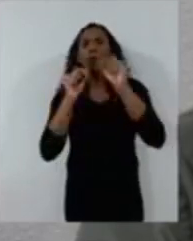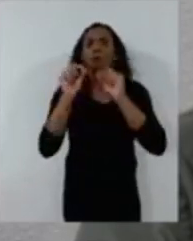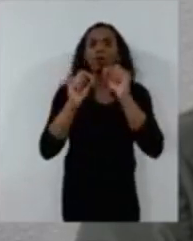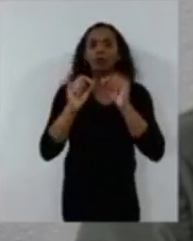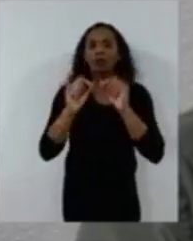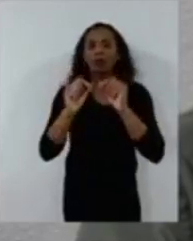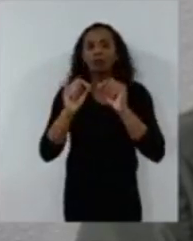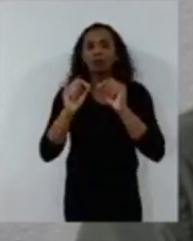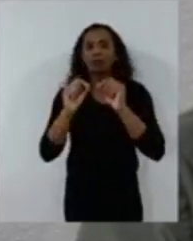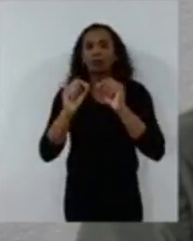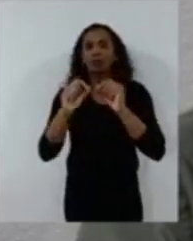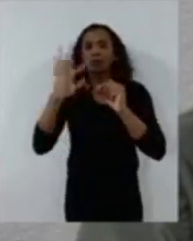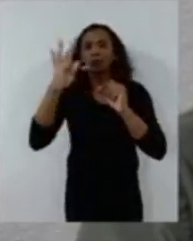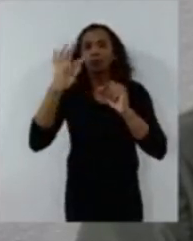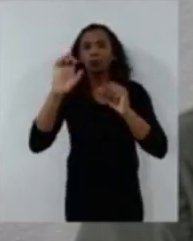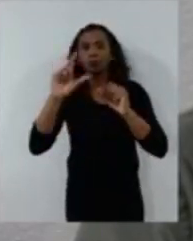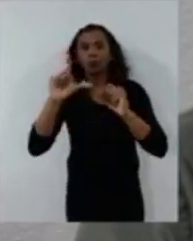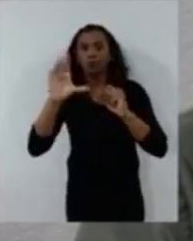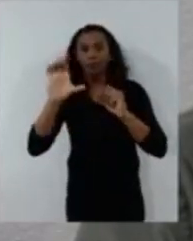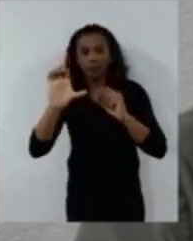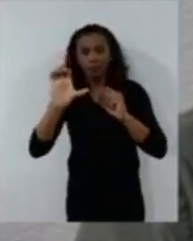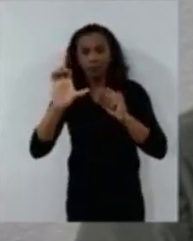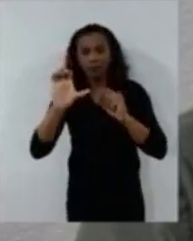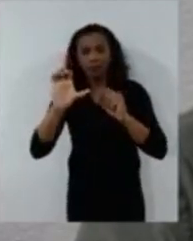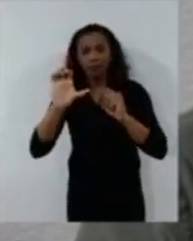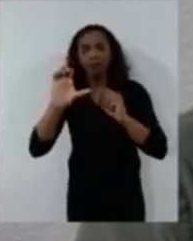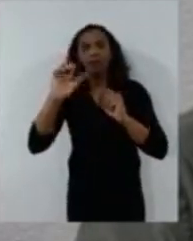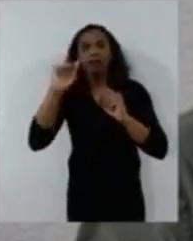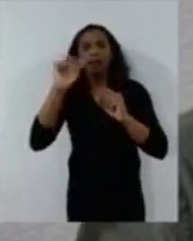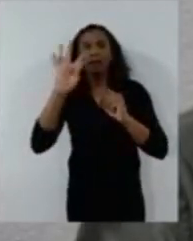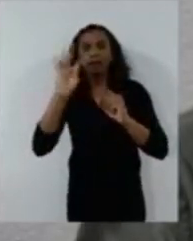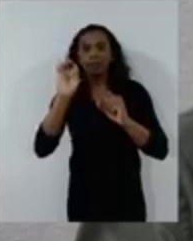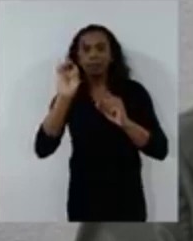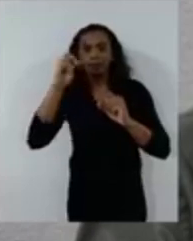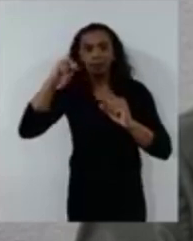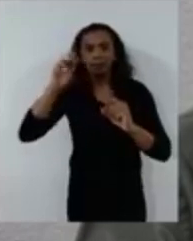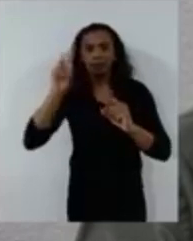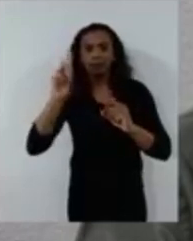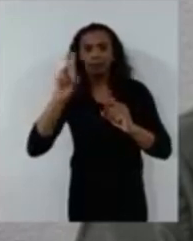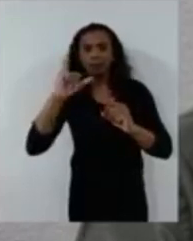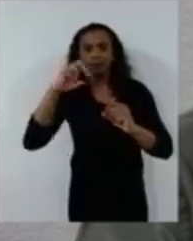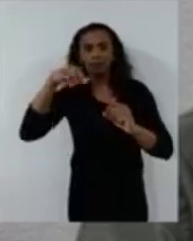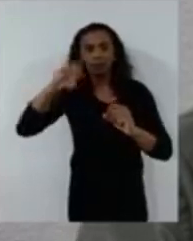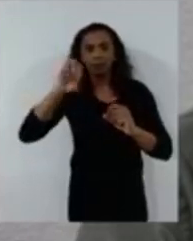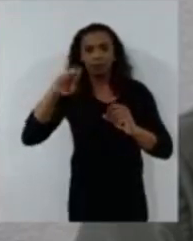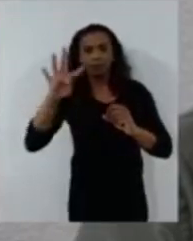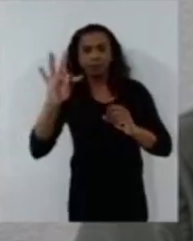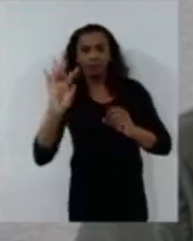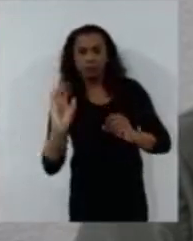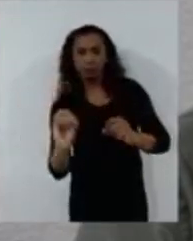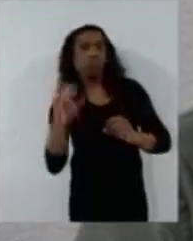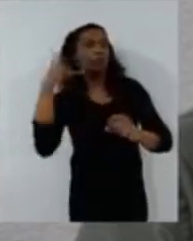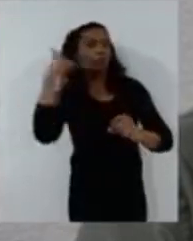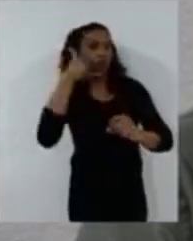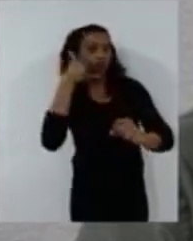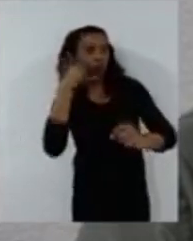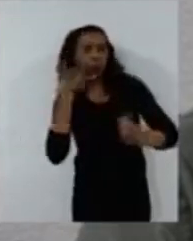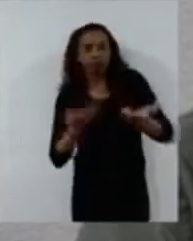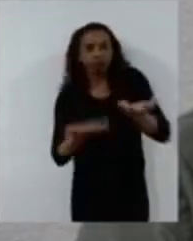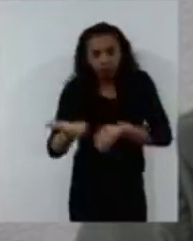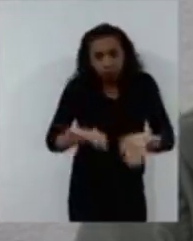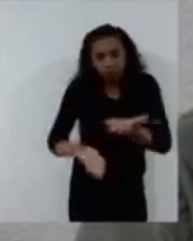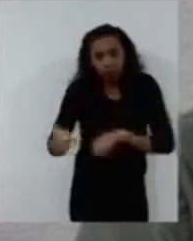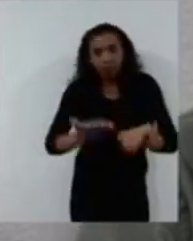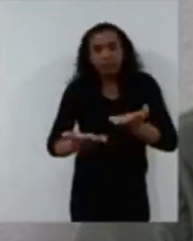teleatendimento com profissionais da área da saúde. Essa é uma conquista